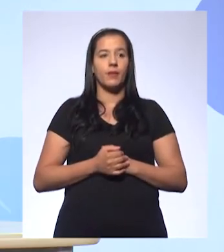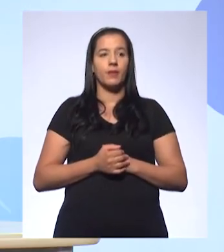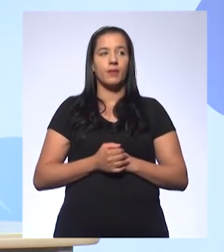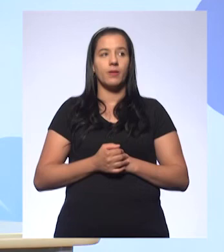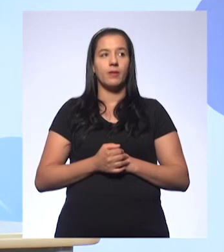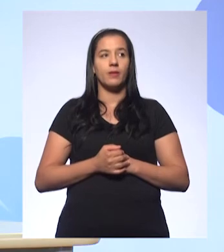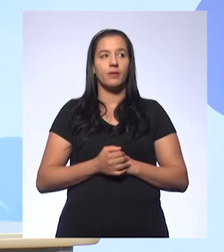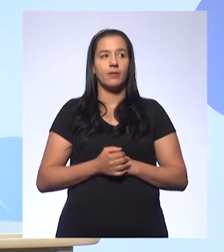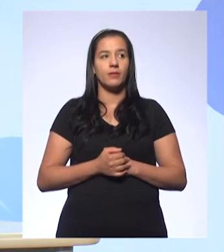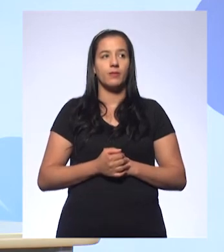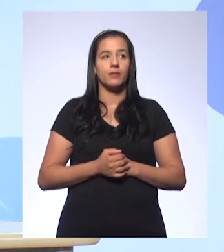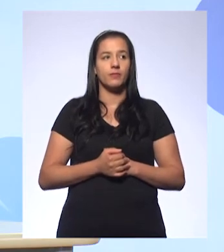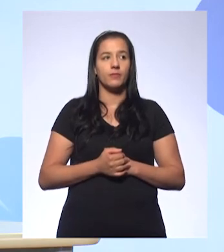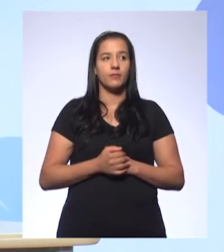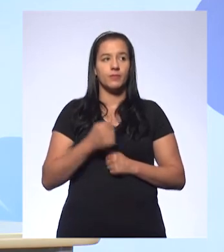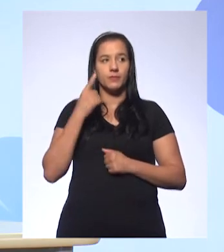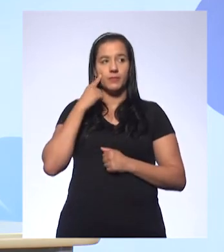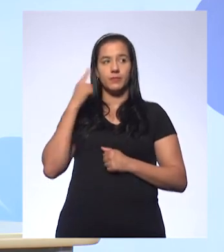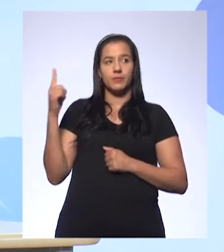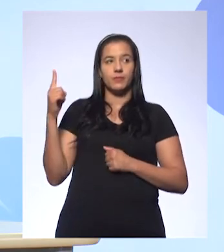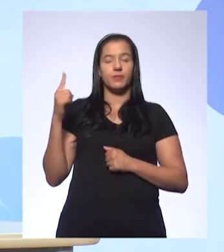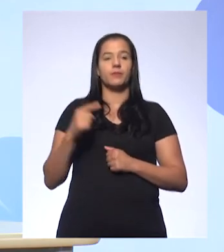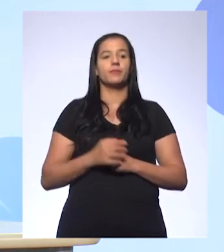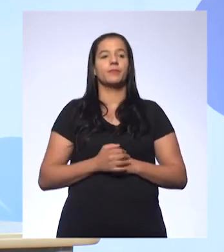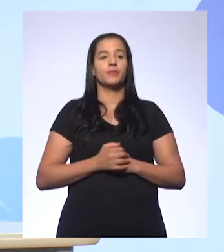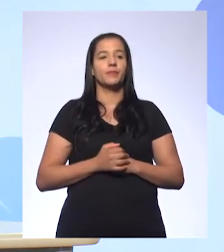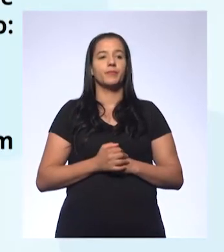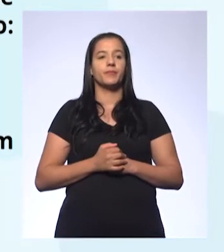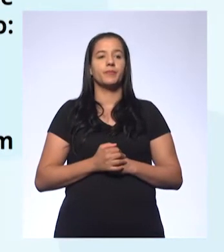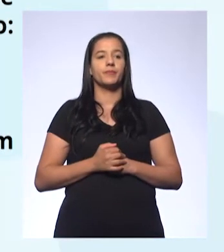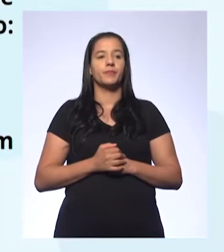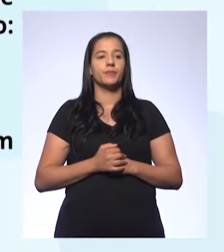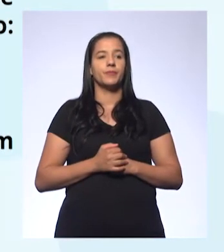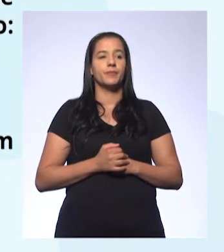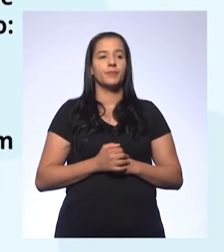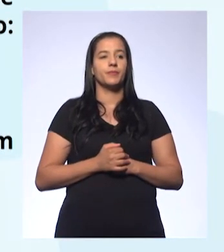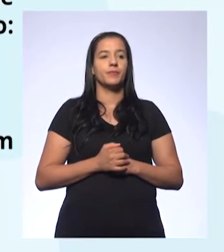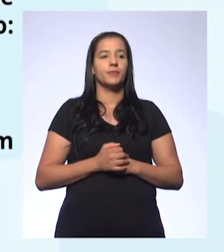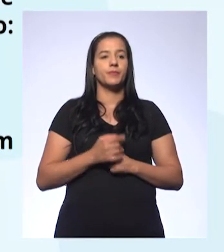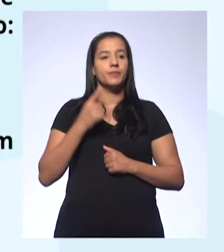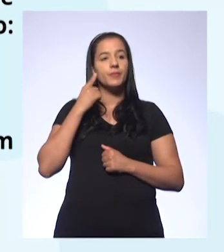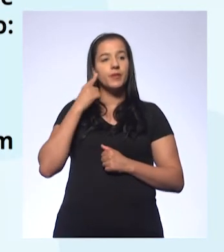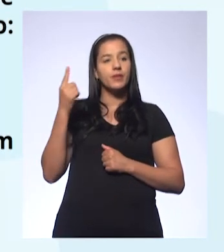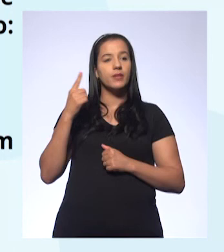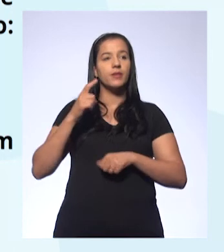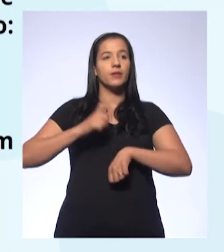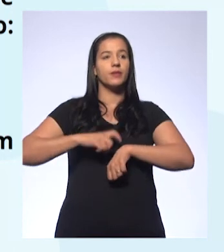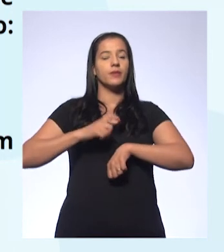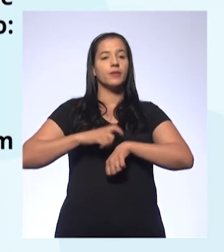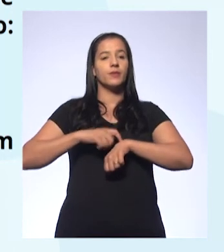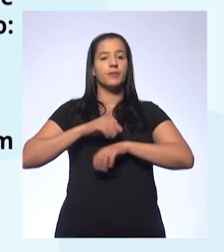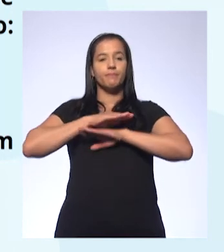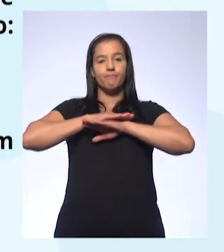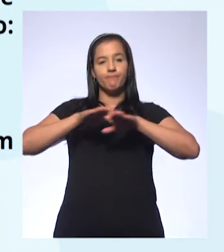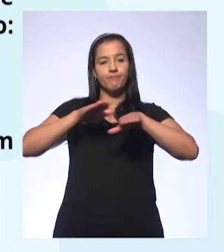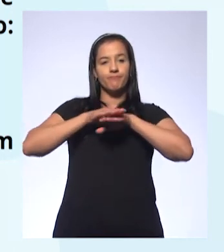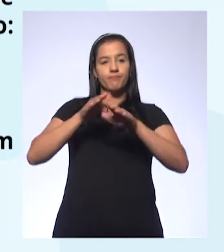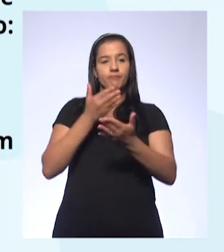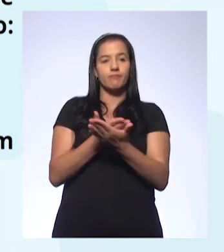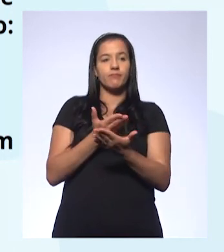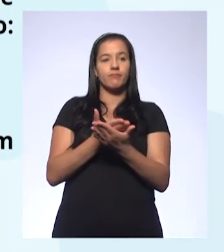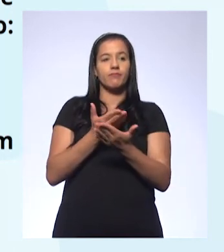Atendimento especializado. Okay? Aí, isso, pronto. aí. Esse aqui, pode pôr, por favor. Isso. E aí a gente não tem mais tempo, infelizmente encerrou a aula.